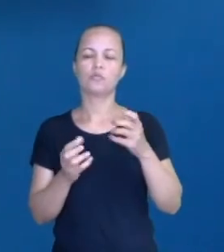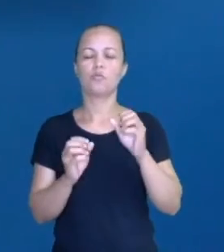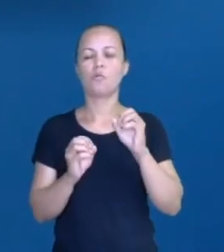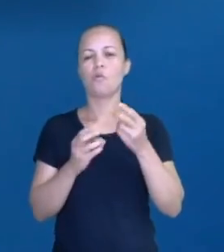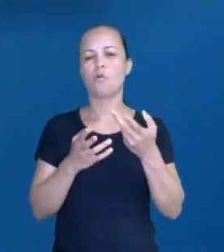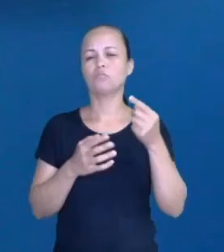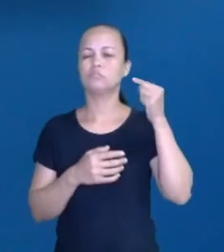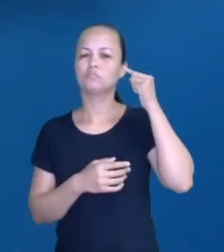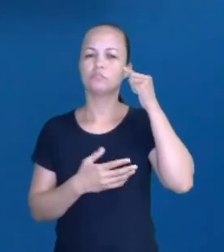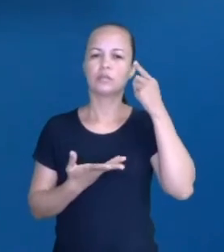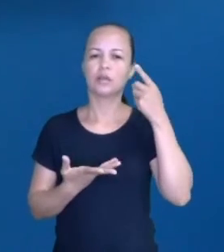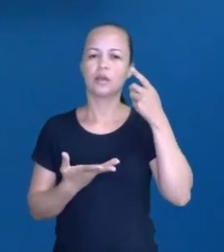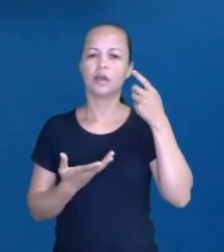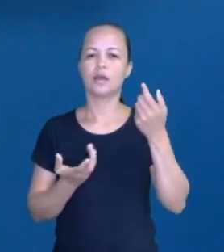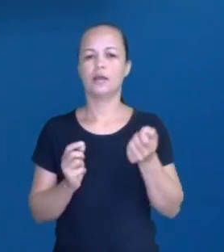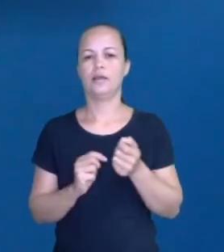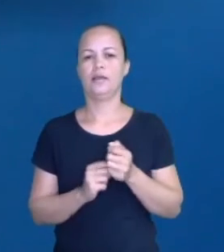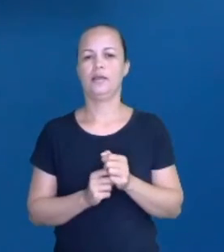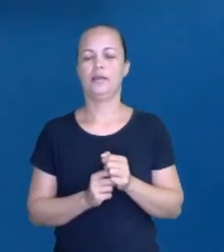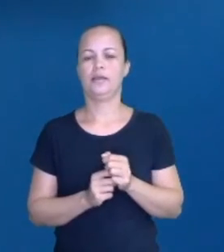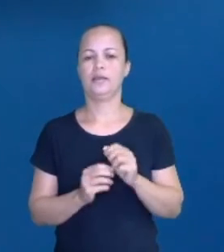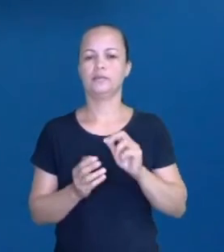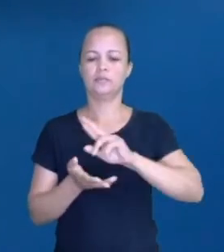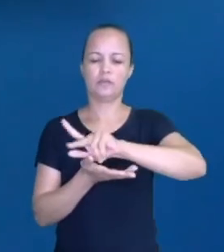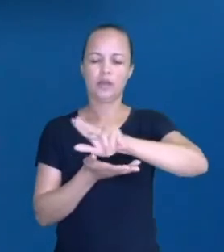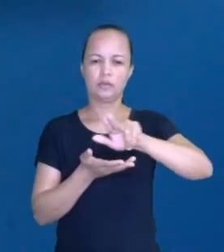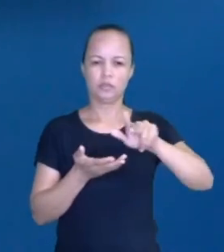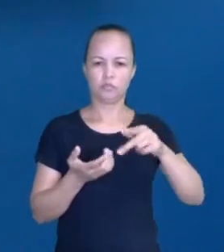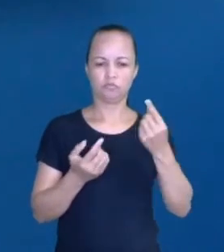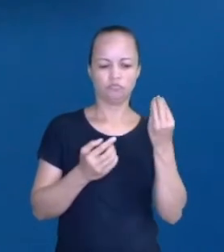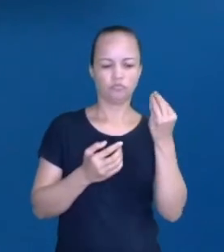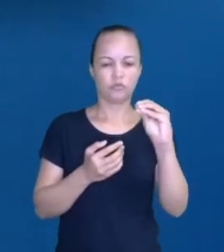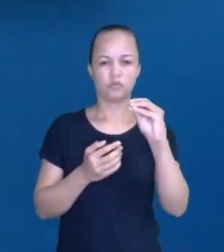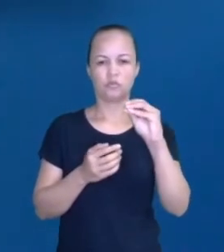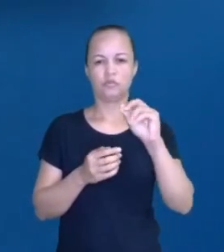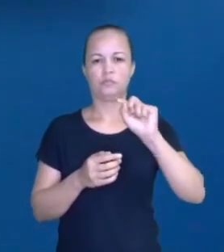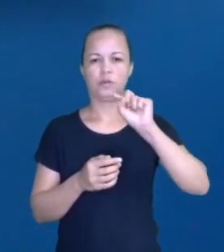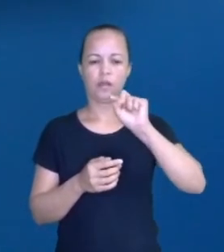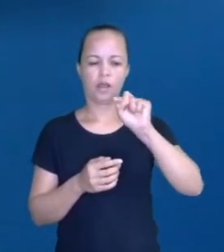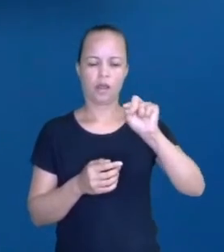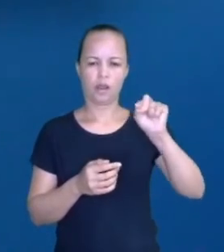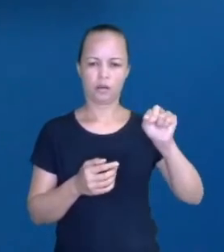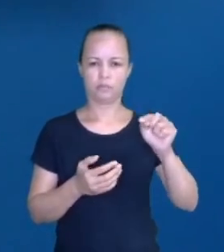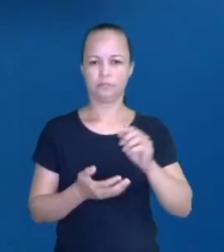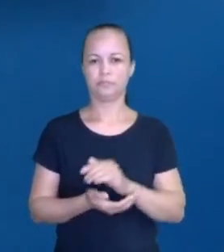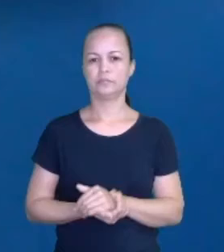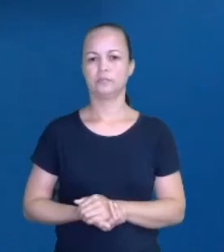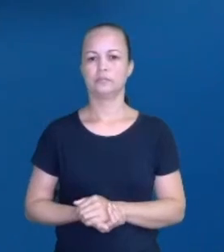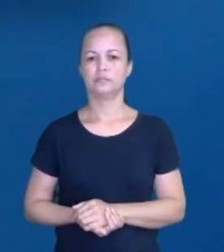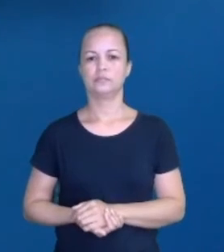aberto, etc., porque também existem várias funções ainda aí para reticências.